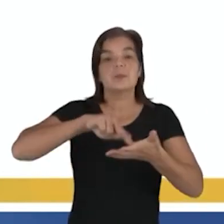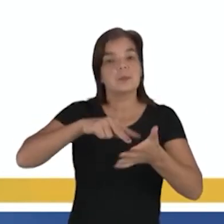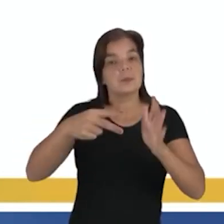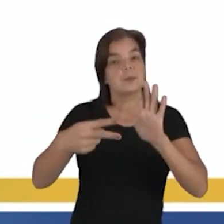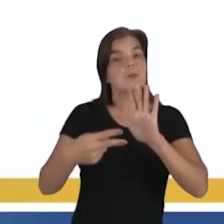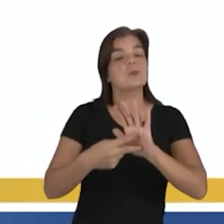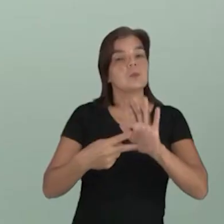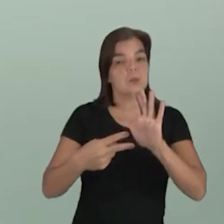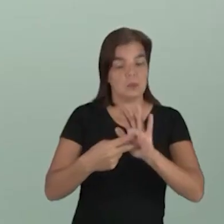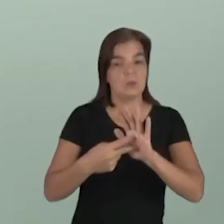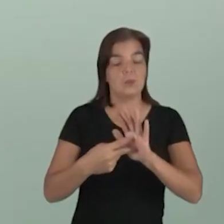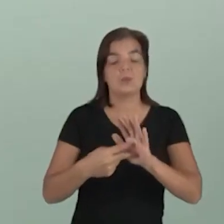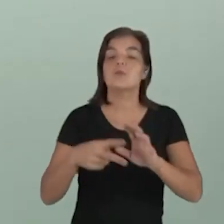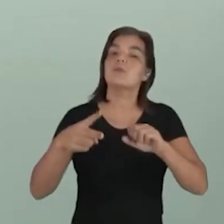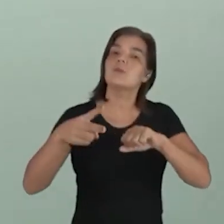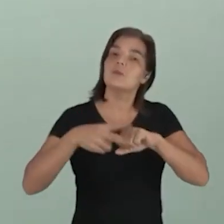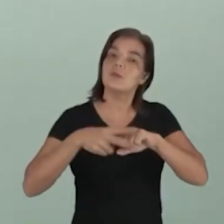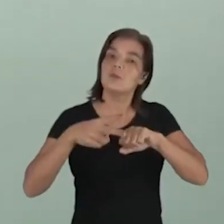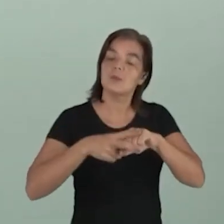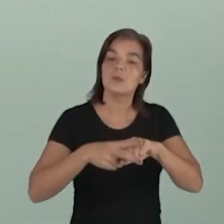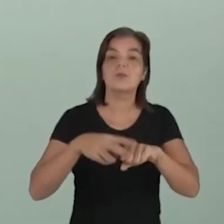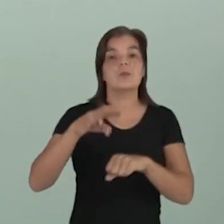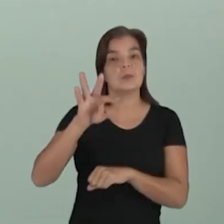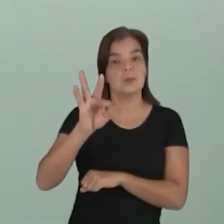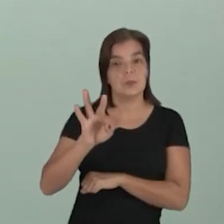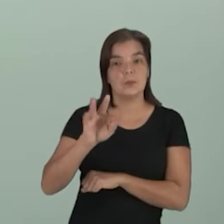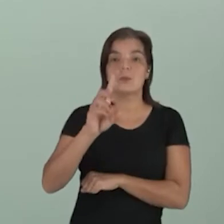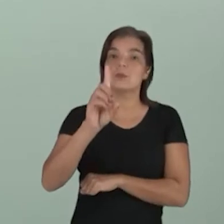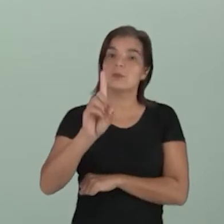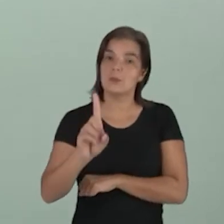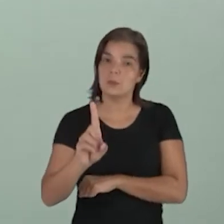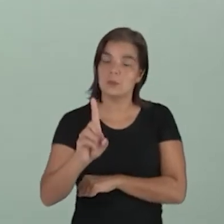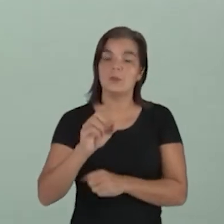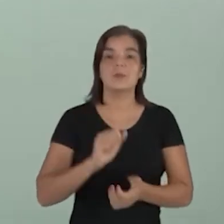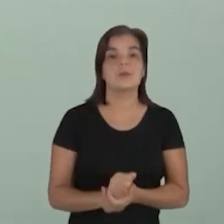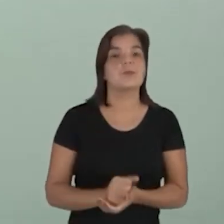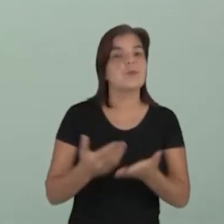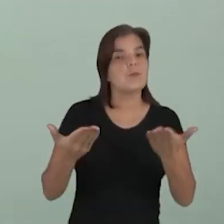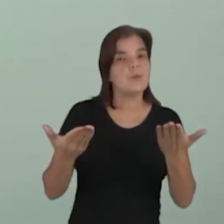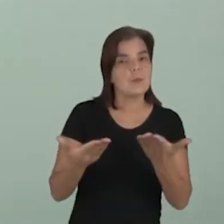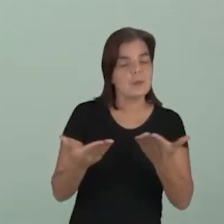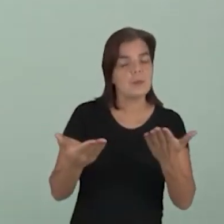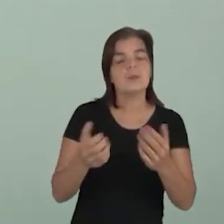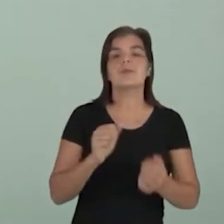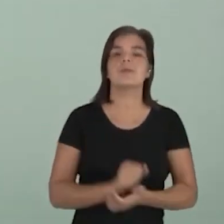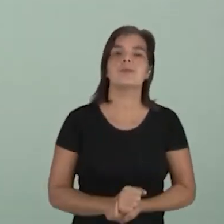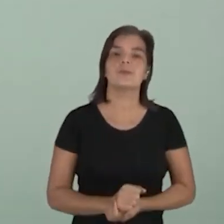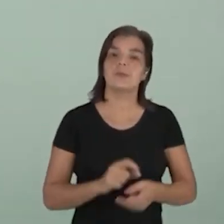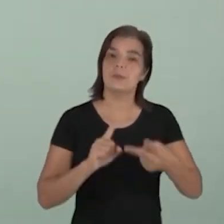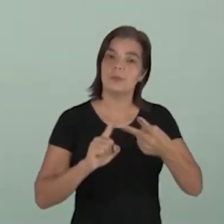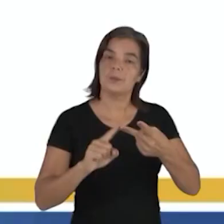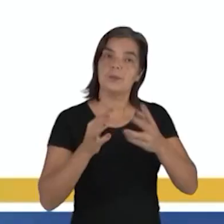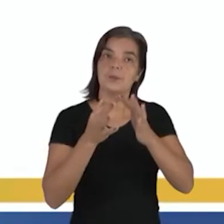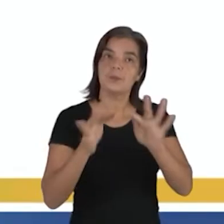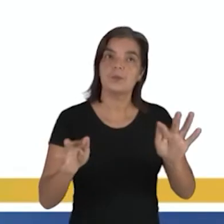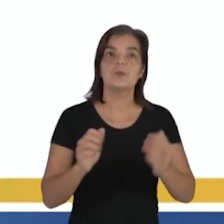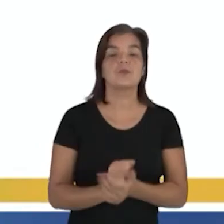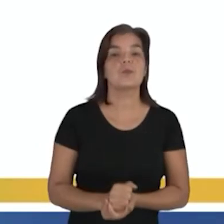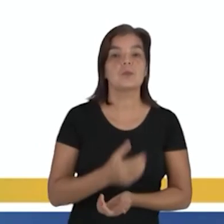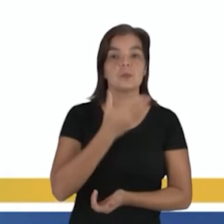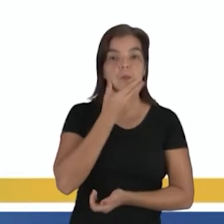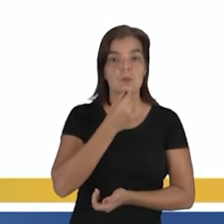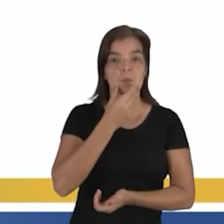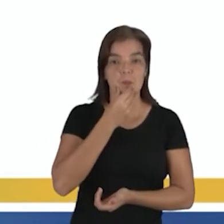significa que ele se trata de um verbo transitivo direto. Agora, olhem a segunda frase.